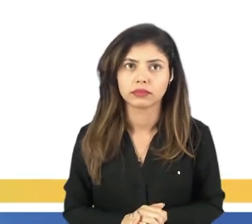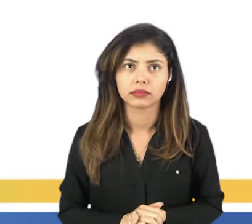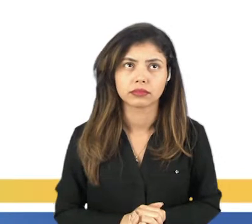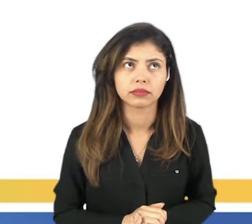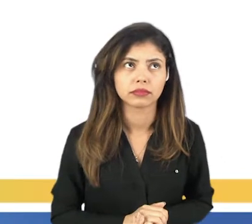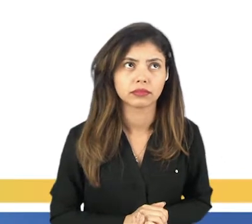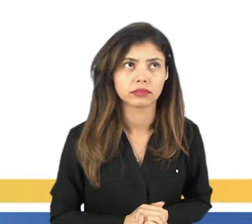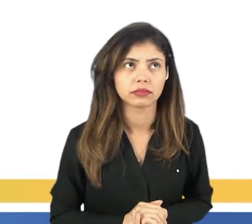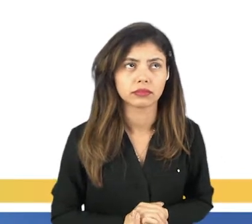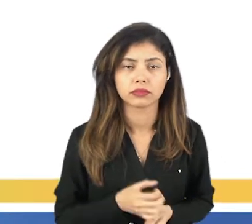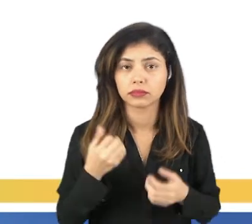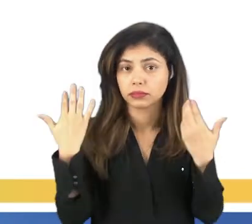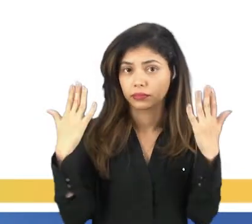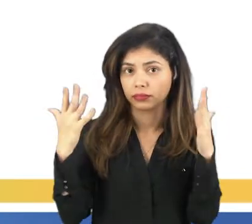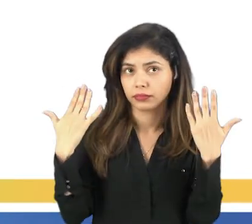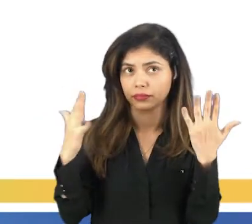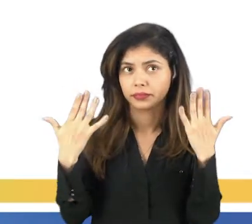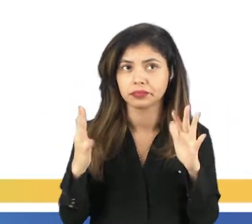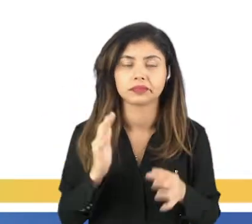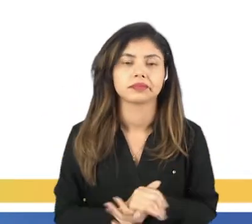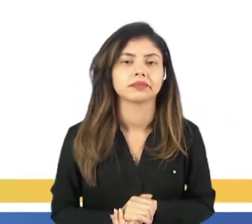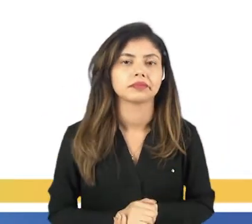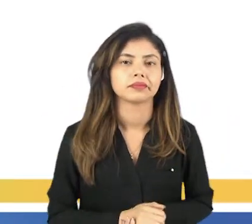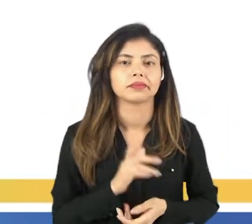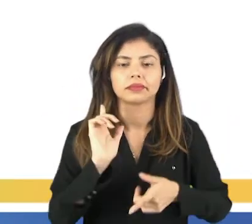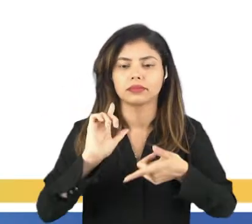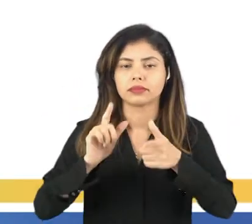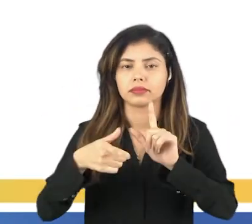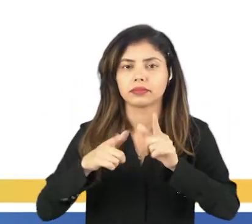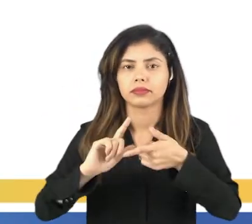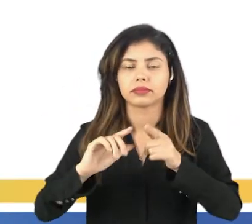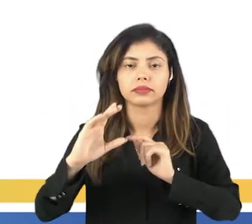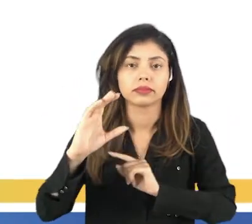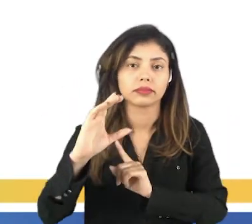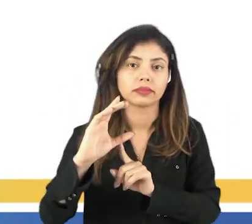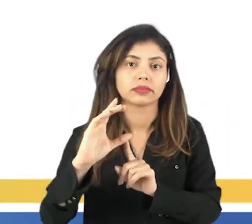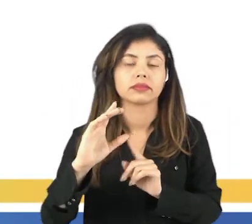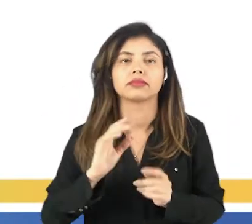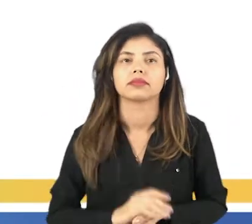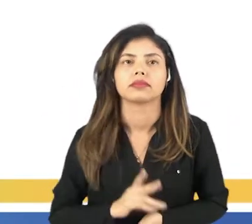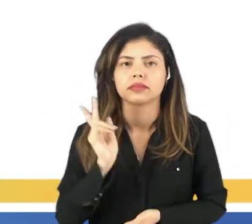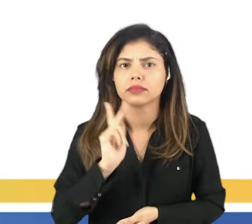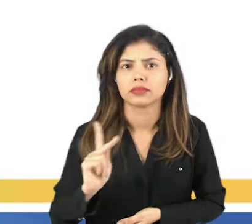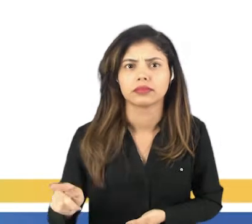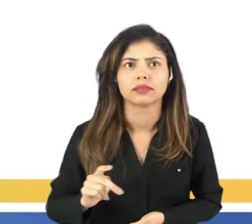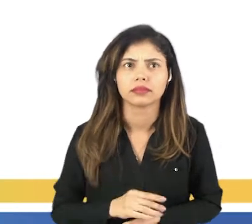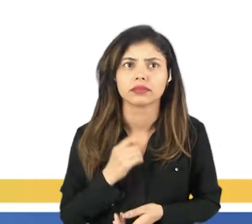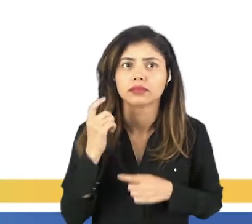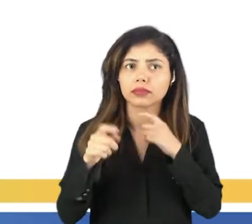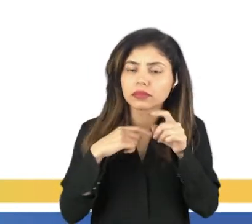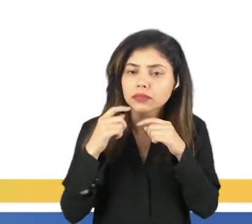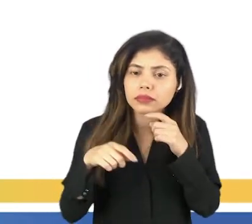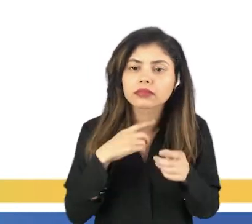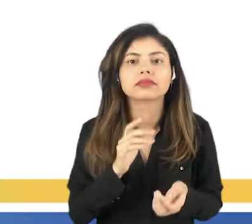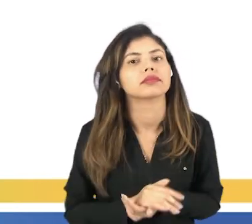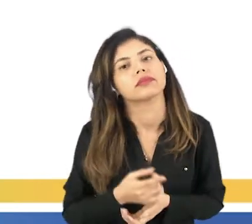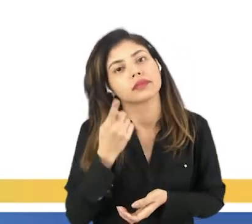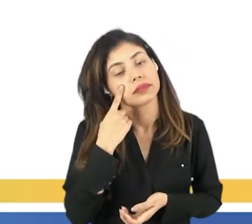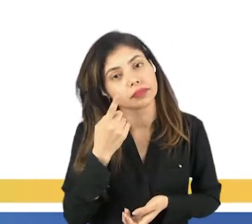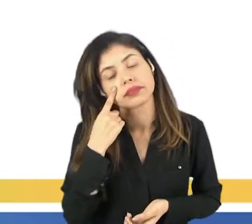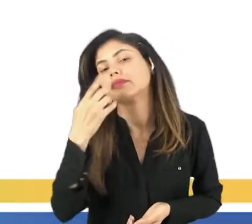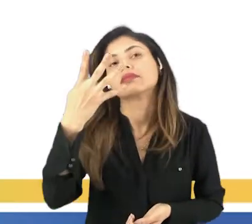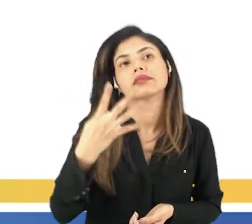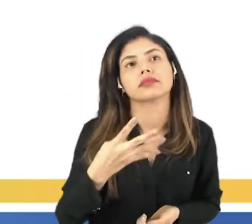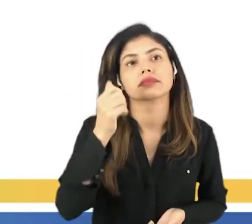telinha? Muito bem, letra C. Ai, professora, eu fiquei com dúvida. Observe, eu tenho